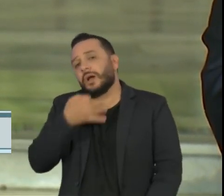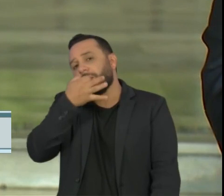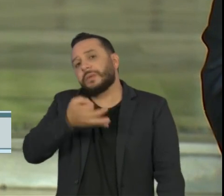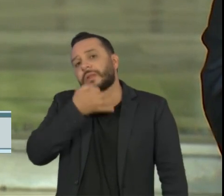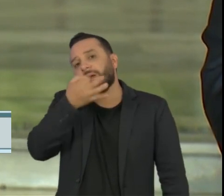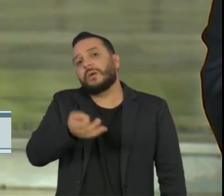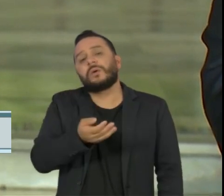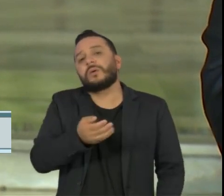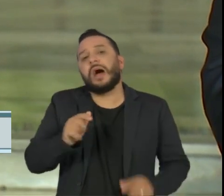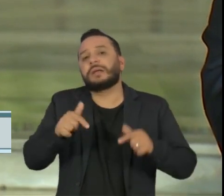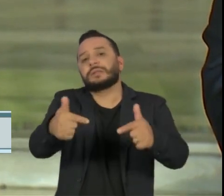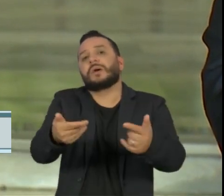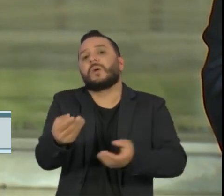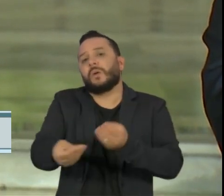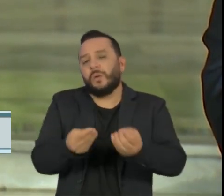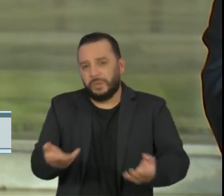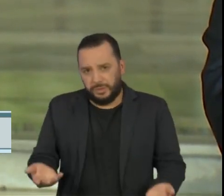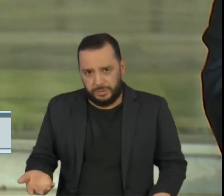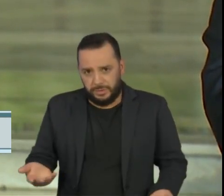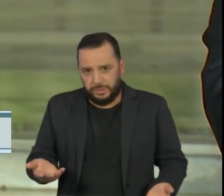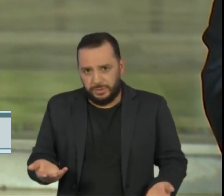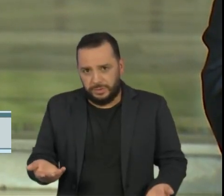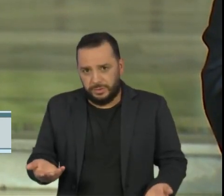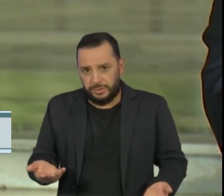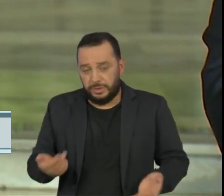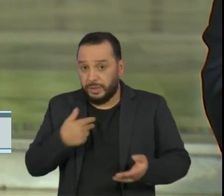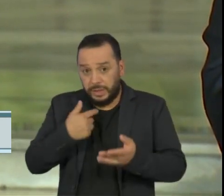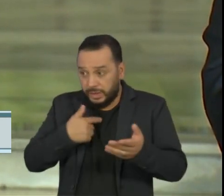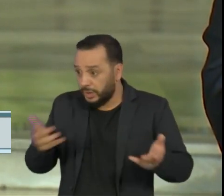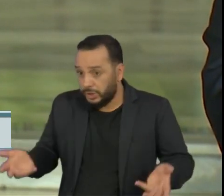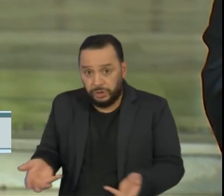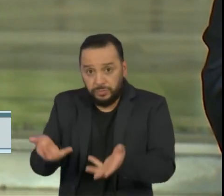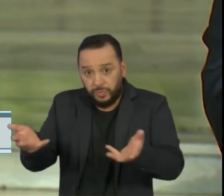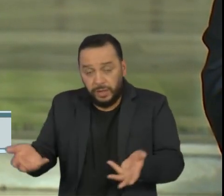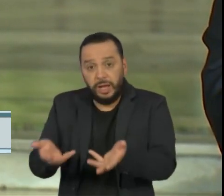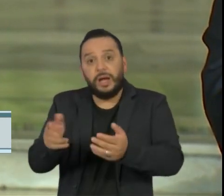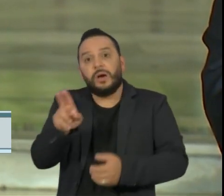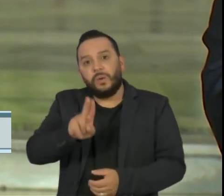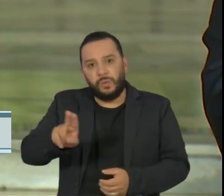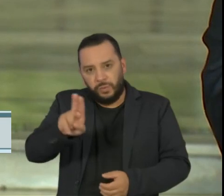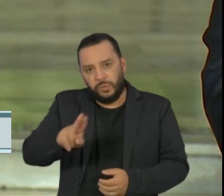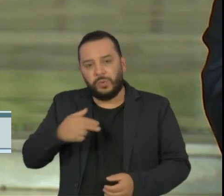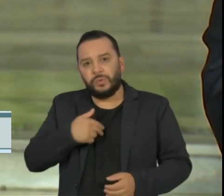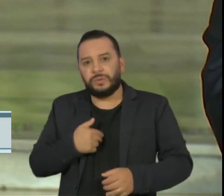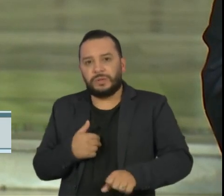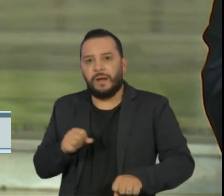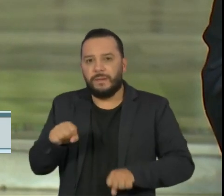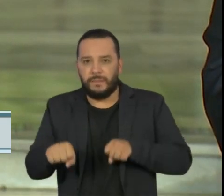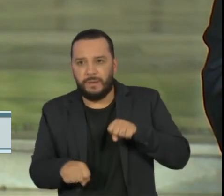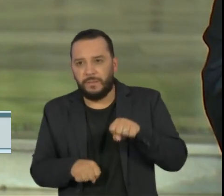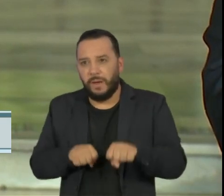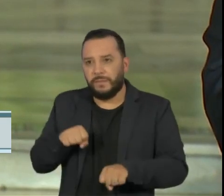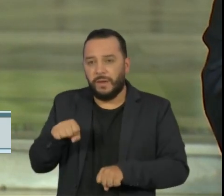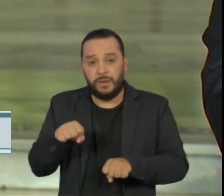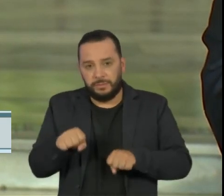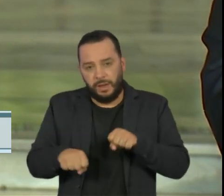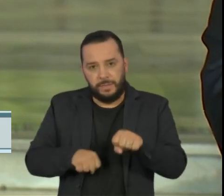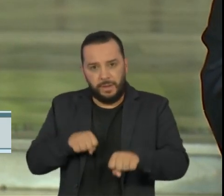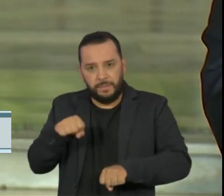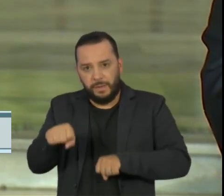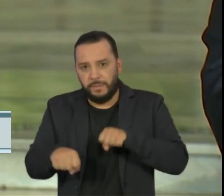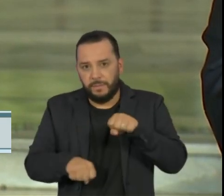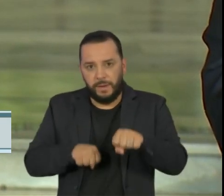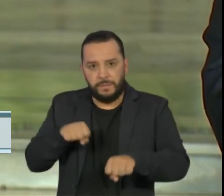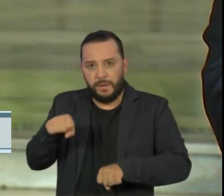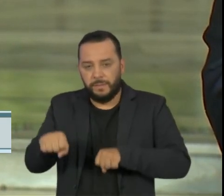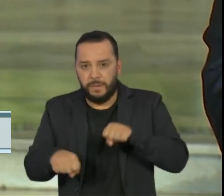ser feito? Estimular o uso de ciclofaixas mesmo durante a semana, não só nos fins de semana, para que as